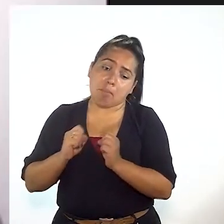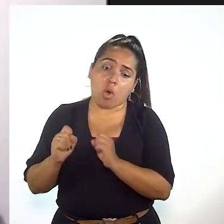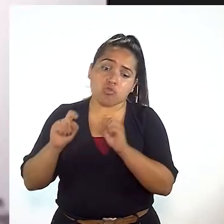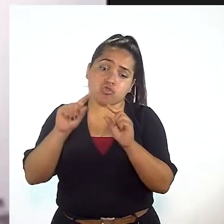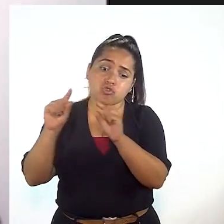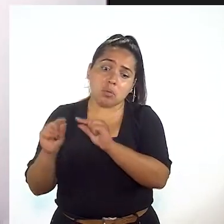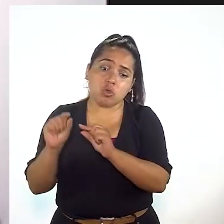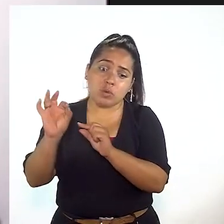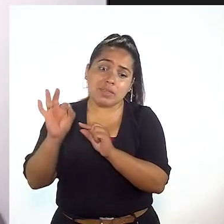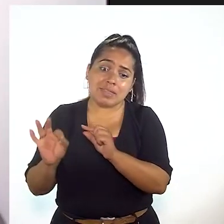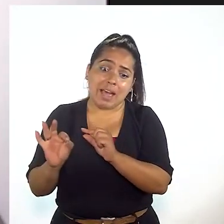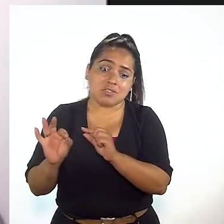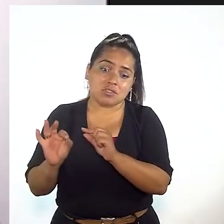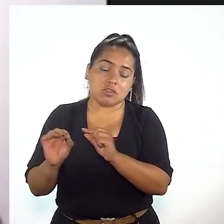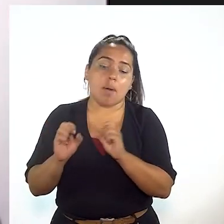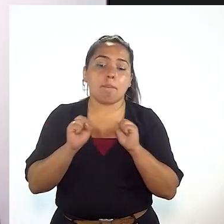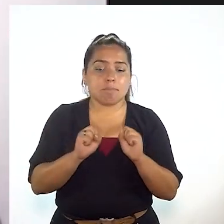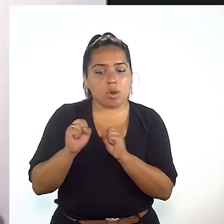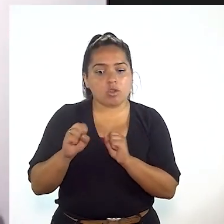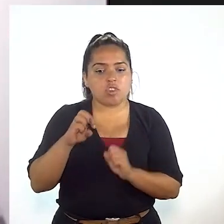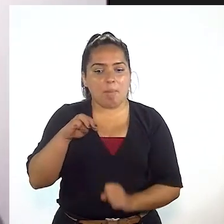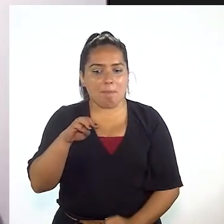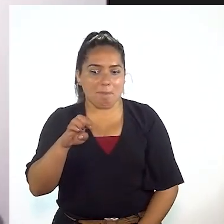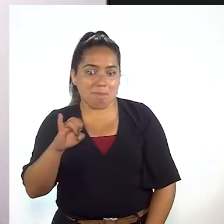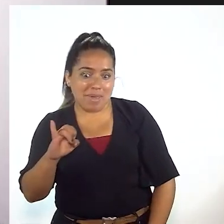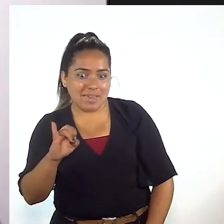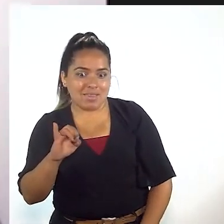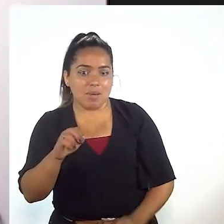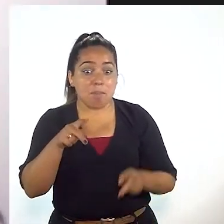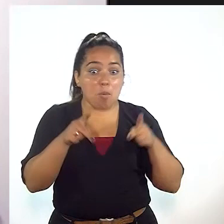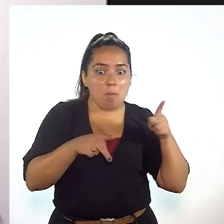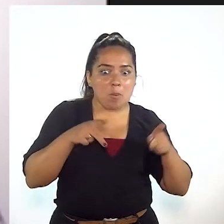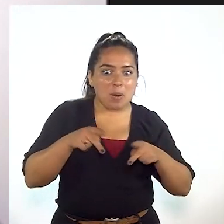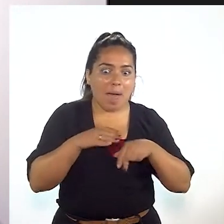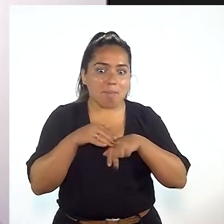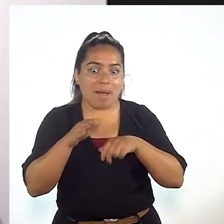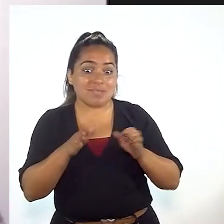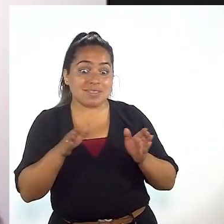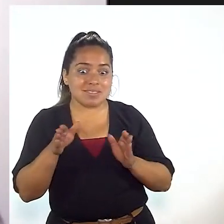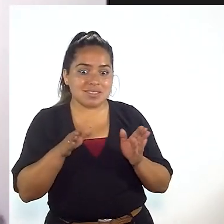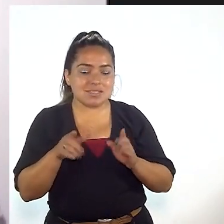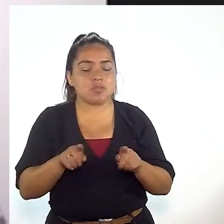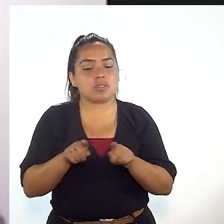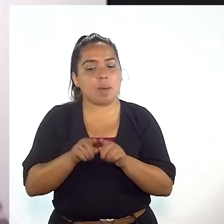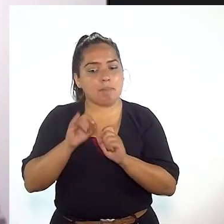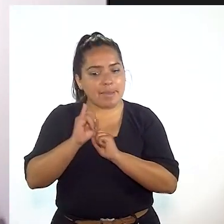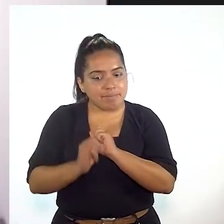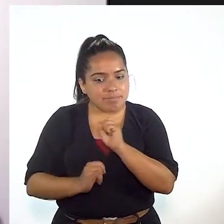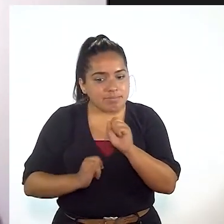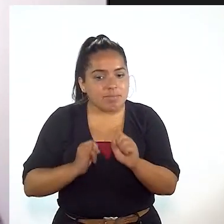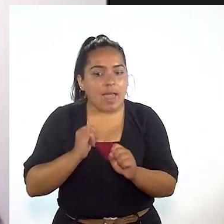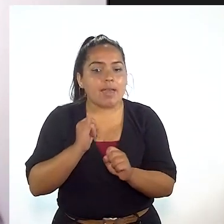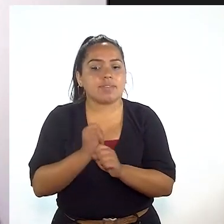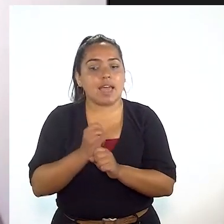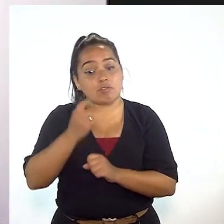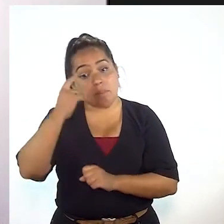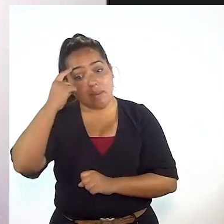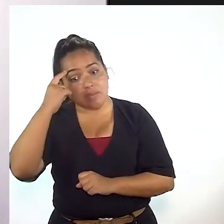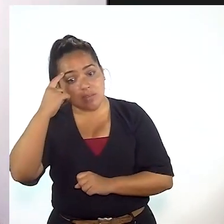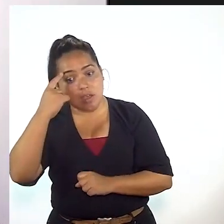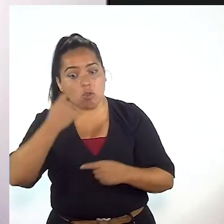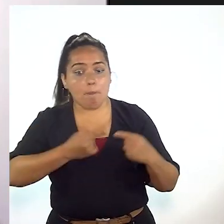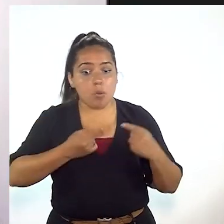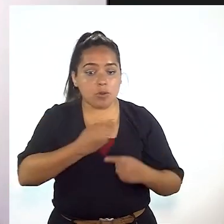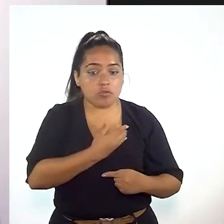como verificar, né, essas tabelinhas, né, esses preços, diminuir um pouquinho, realmente fazer um MEI que seja mais acessível, e aí eu